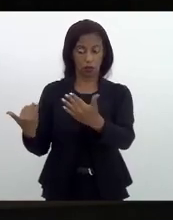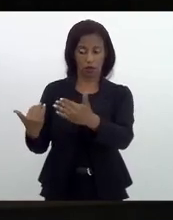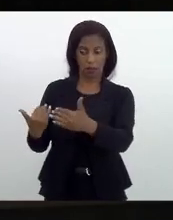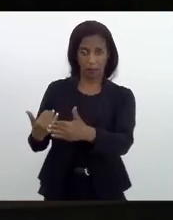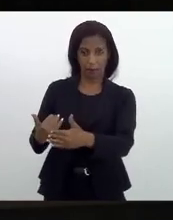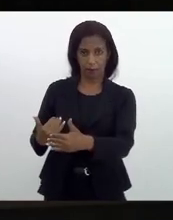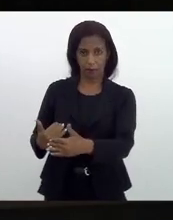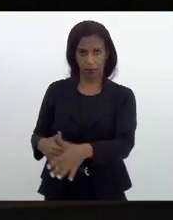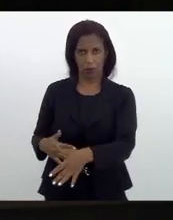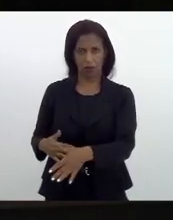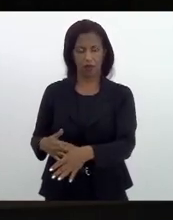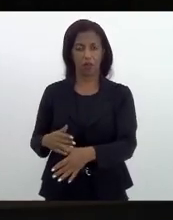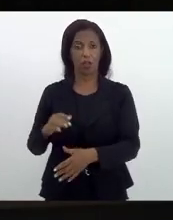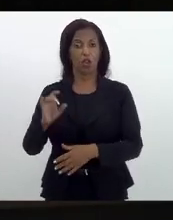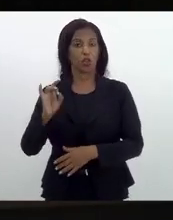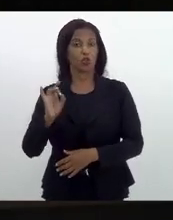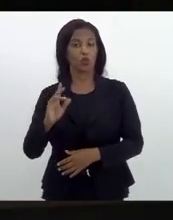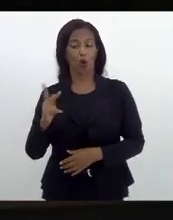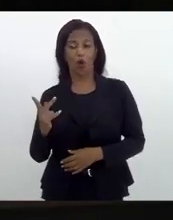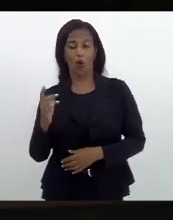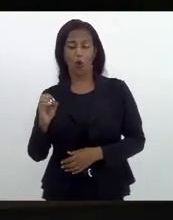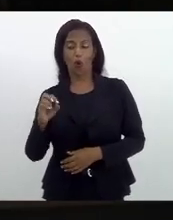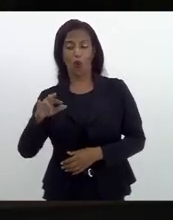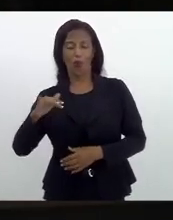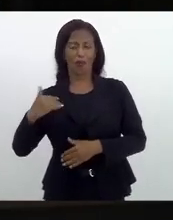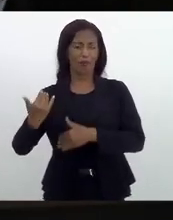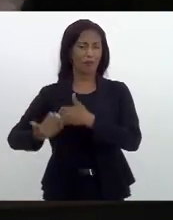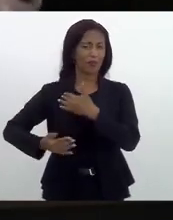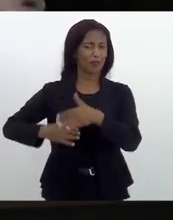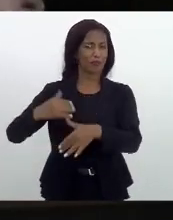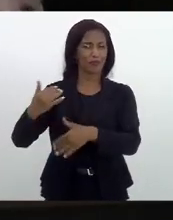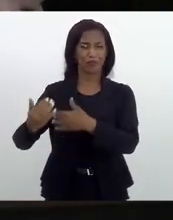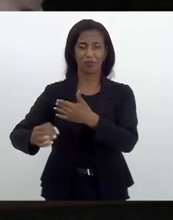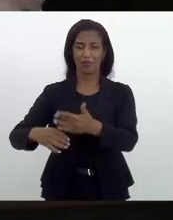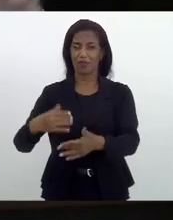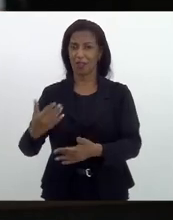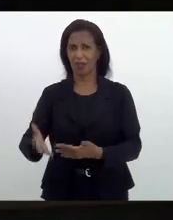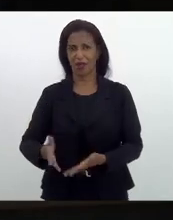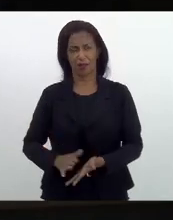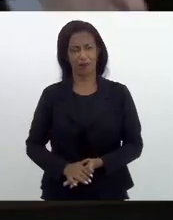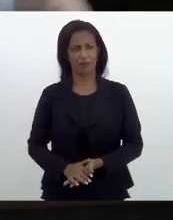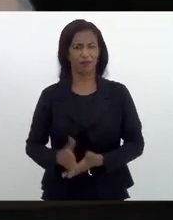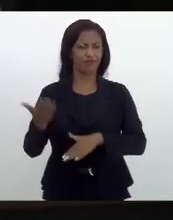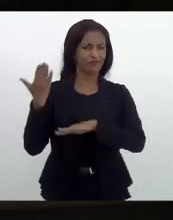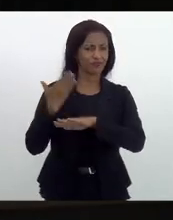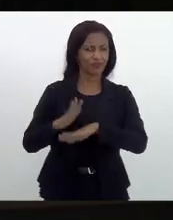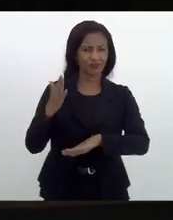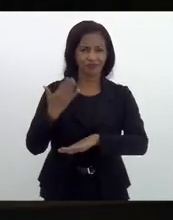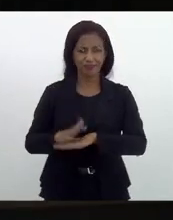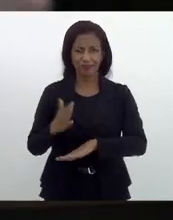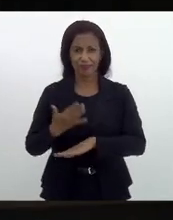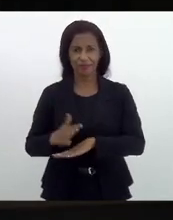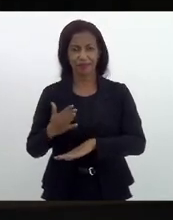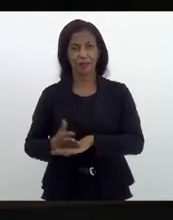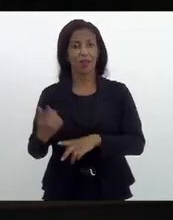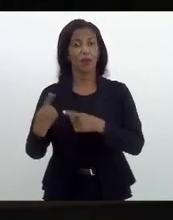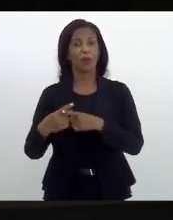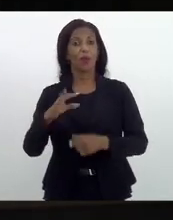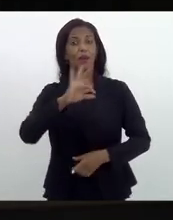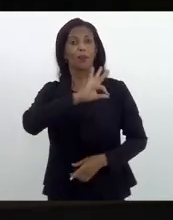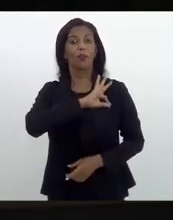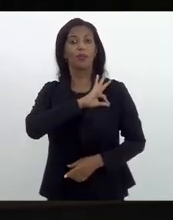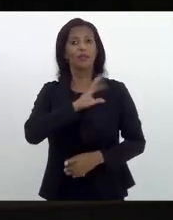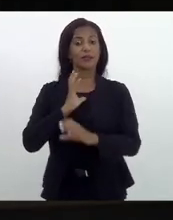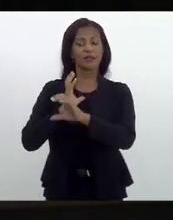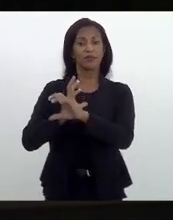realizada, só se homologa depois de um longo processo de treinamento, e é diferente de um